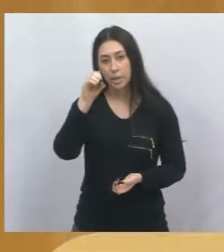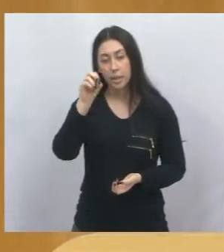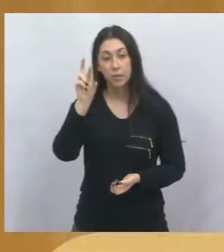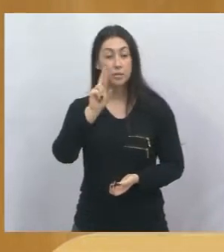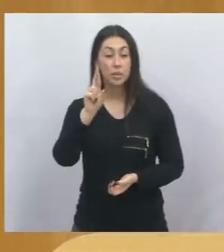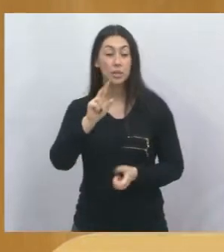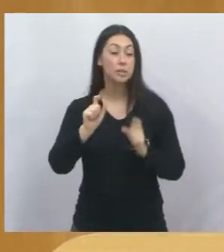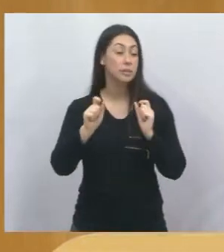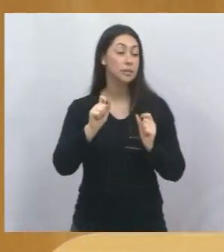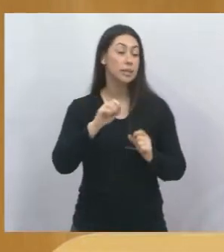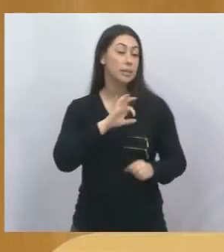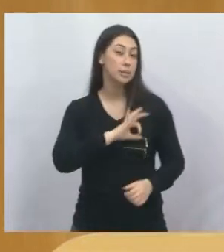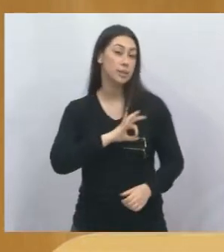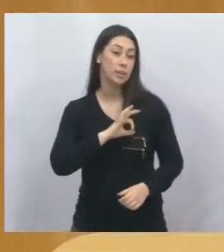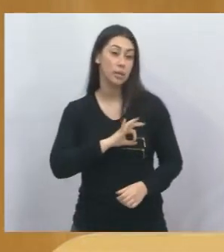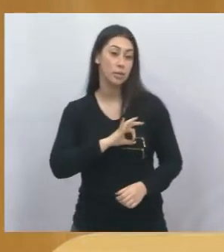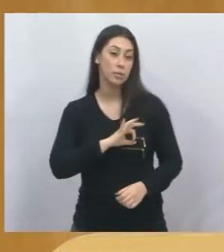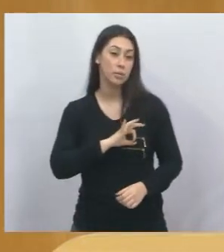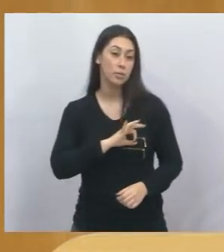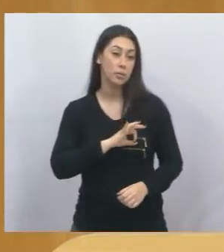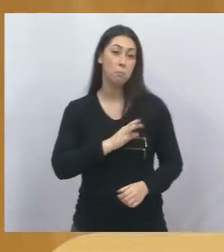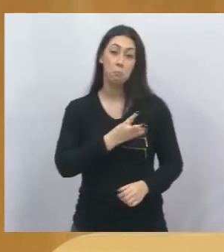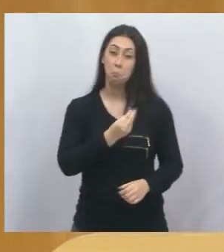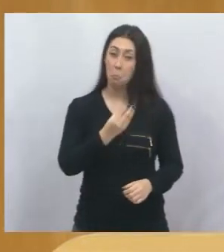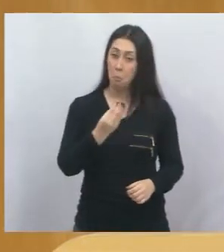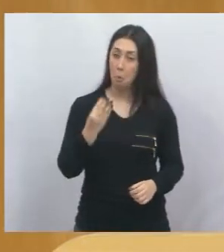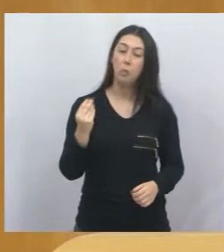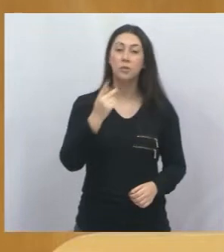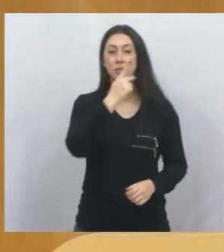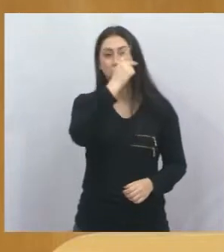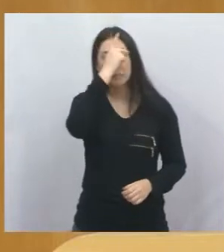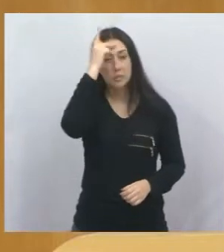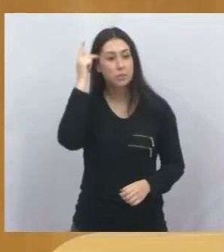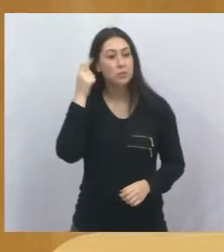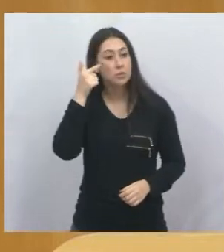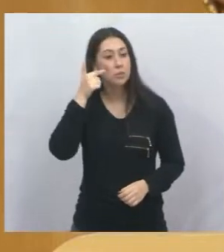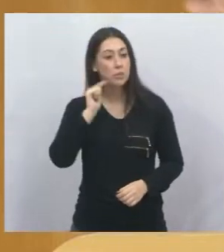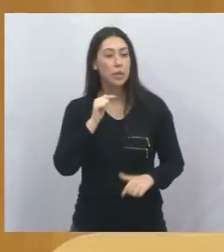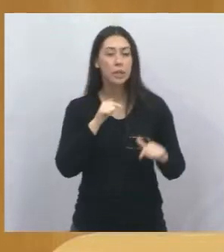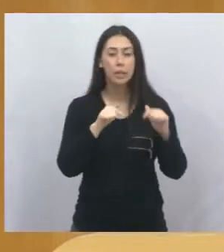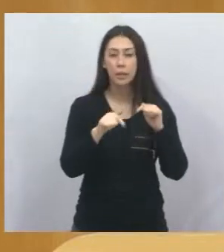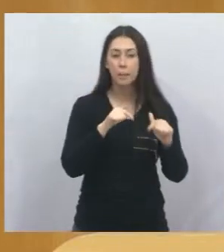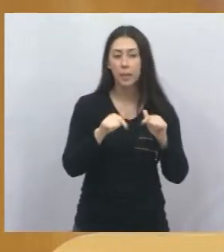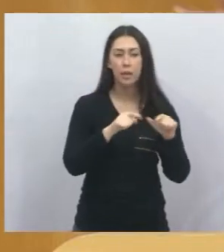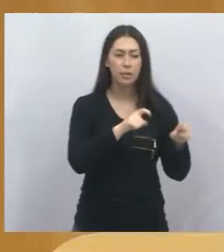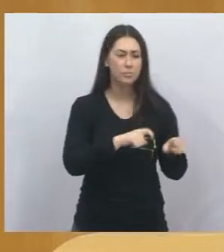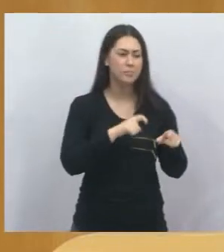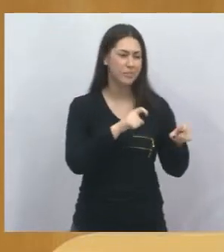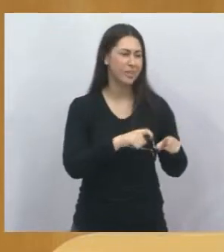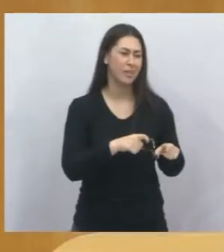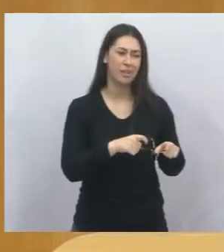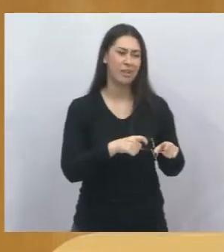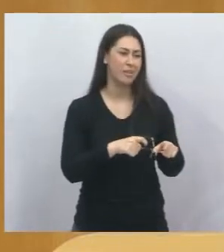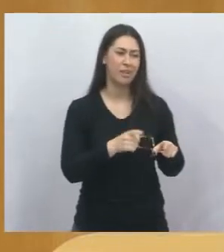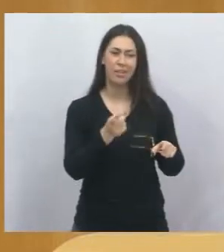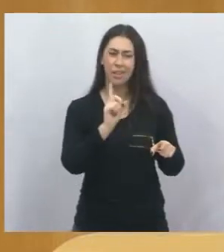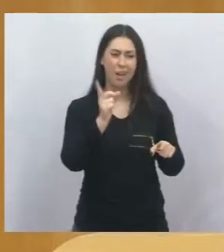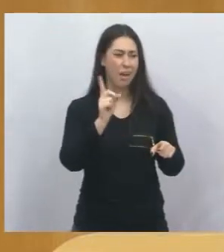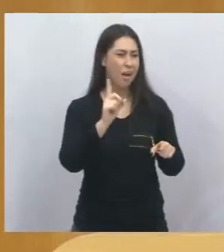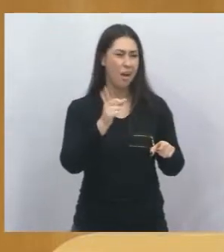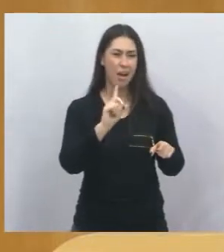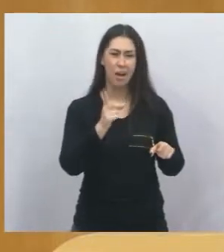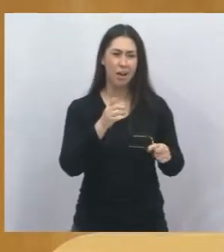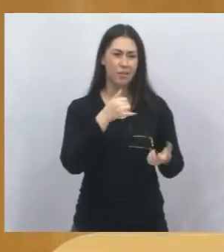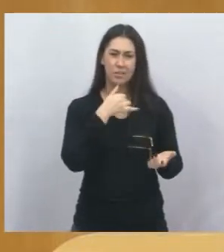R$ 3.500? A grande maioria desses servidores que trabalharam na área rural, a gente sabe que não ganha esse